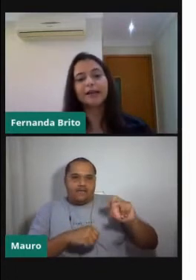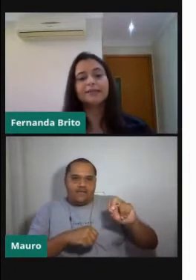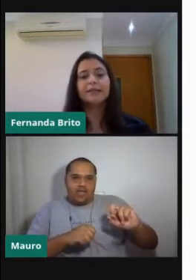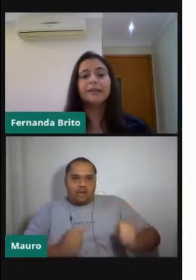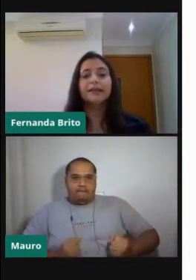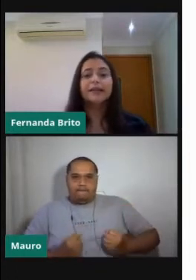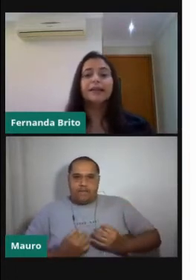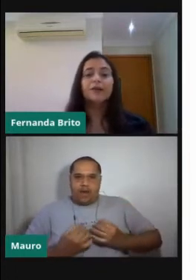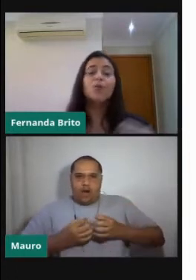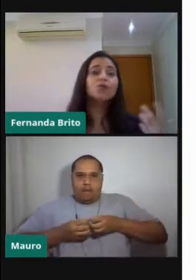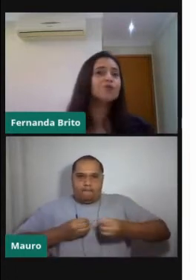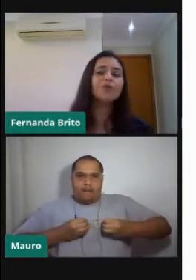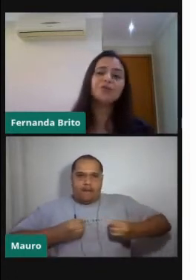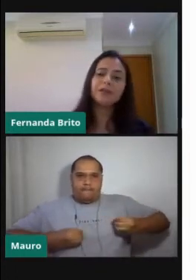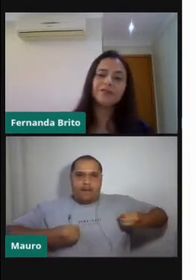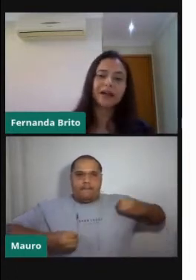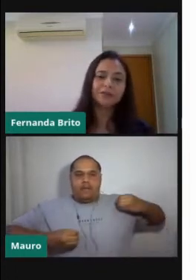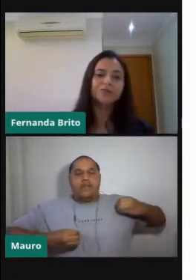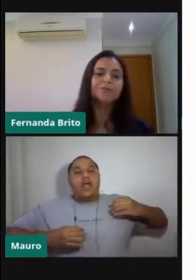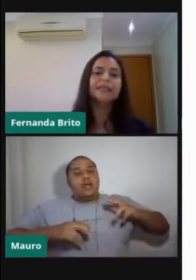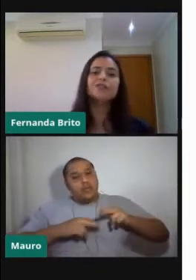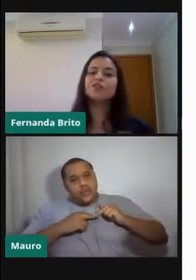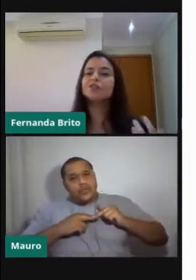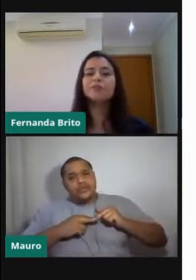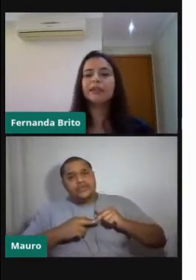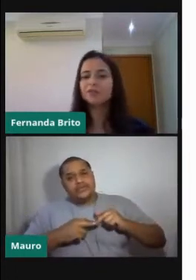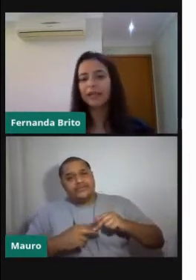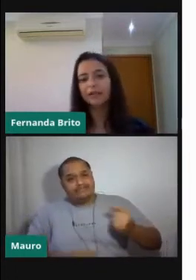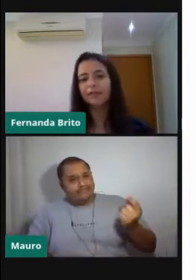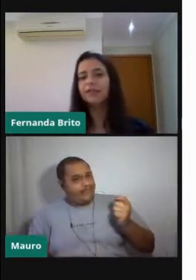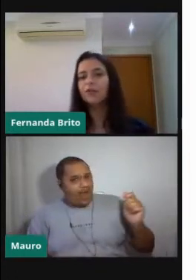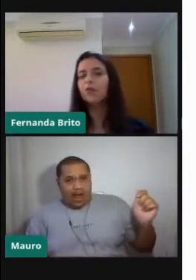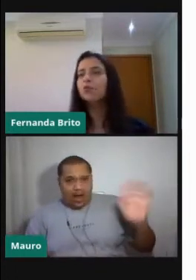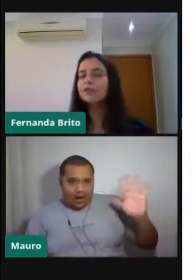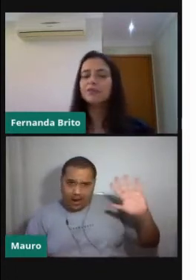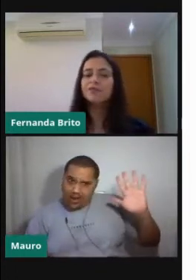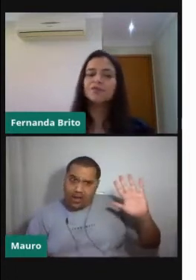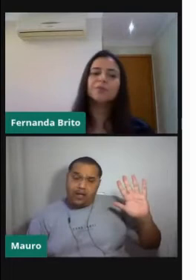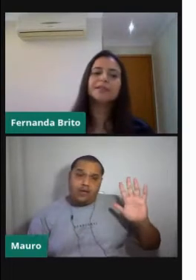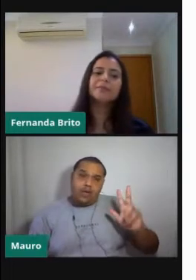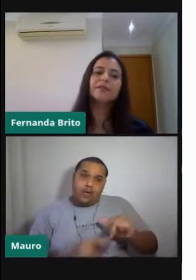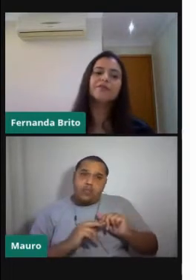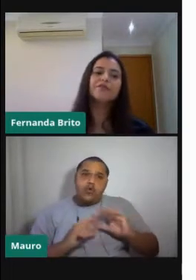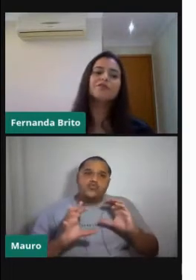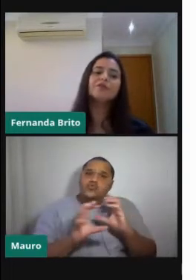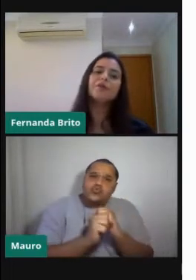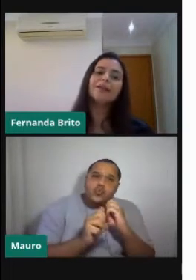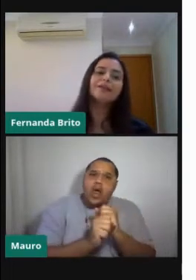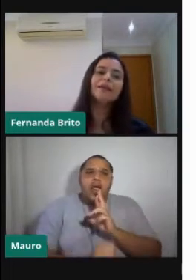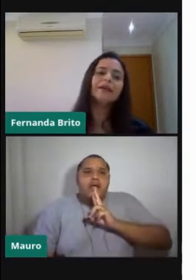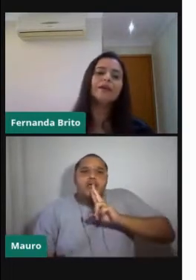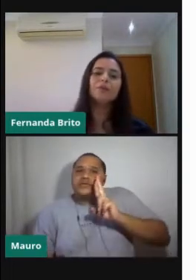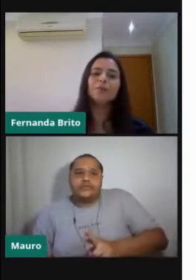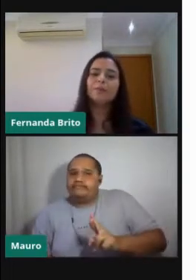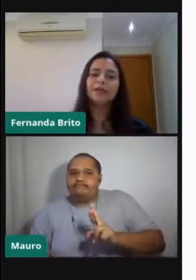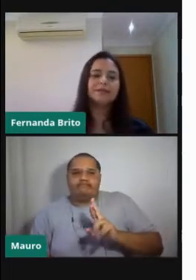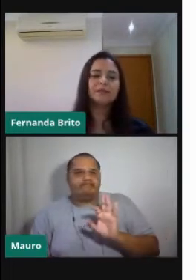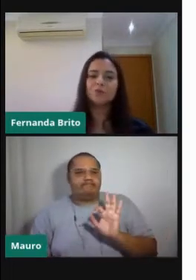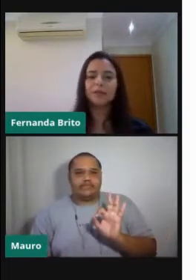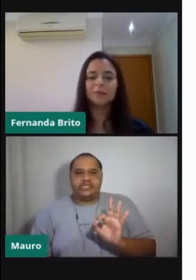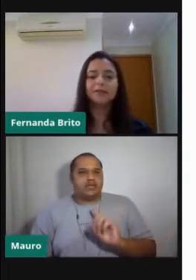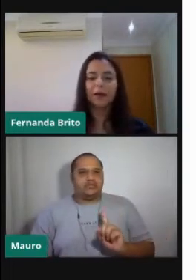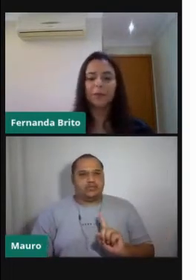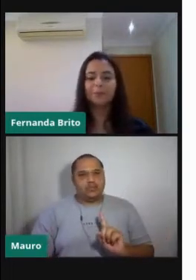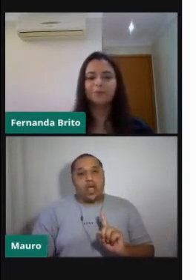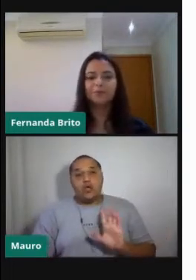se replicasse. O custo é muito elevado, né, a gente não tem resultados ainda conclusivos sobre esse benefício, então ainda é uma